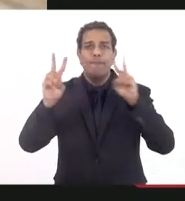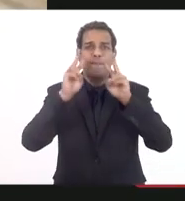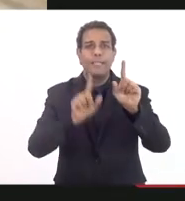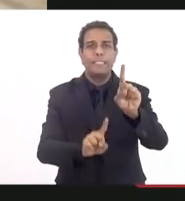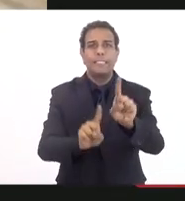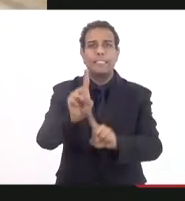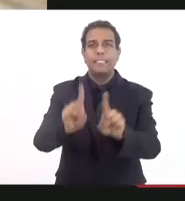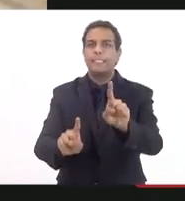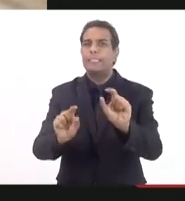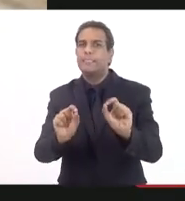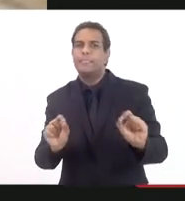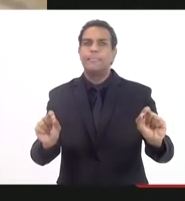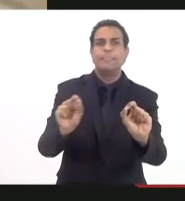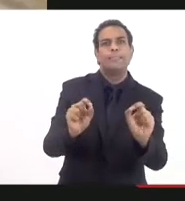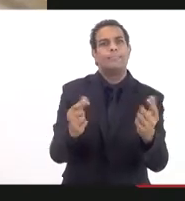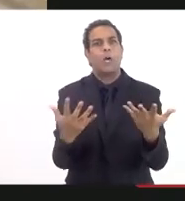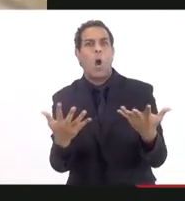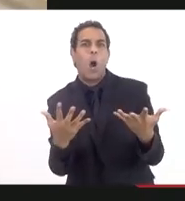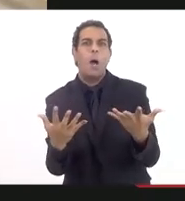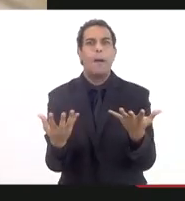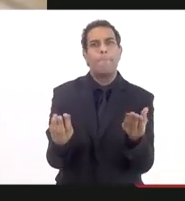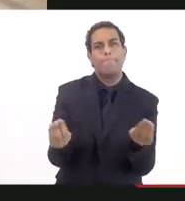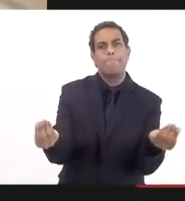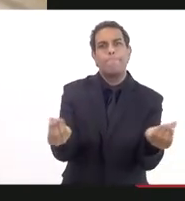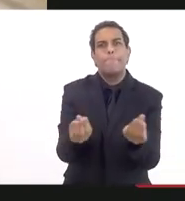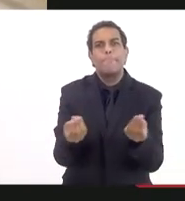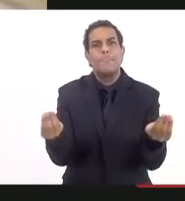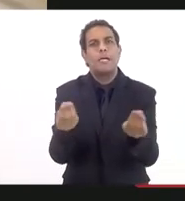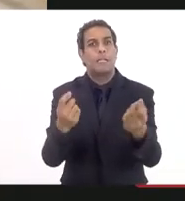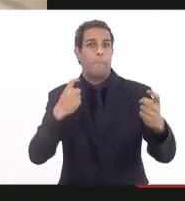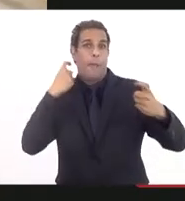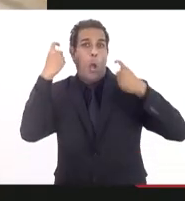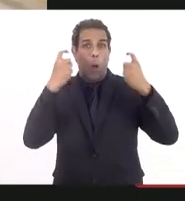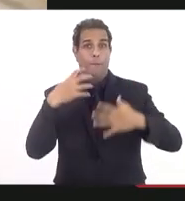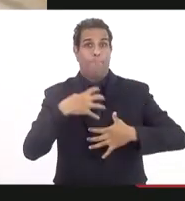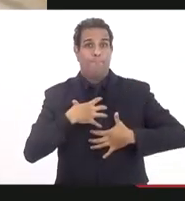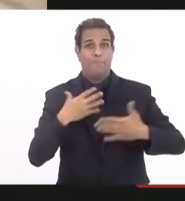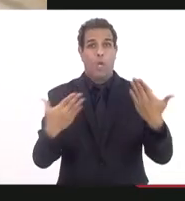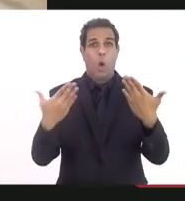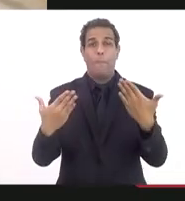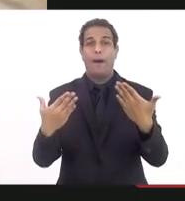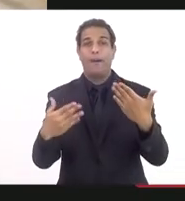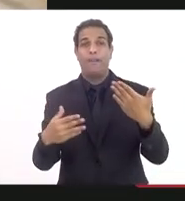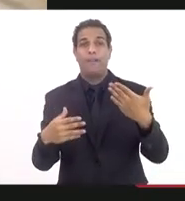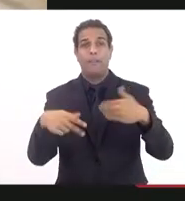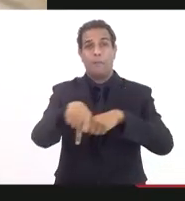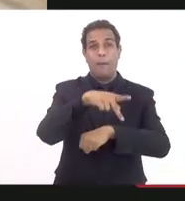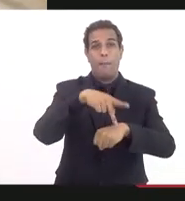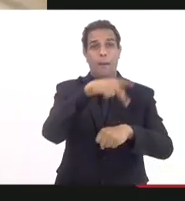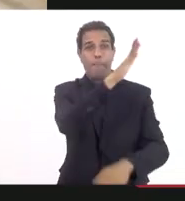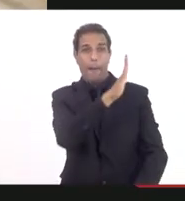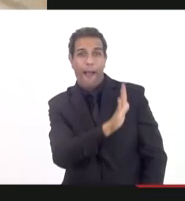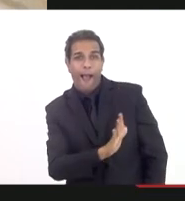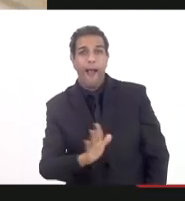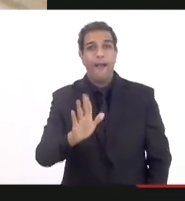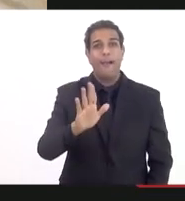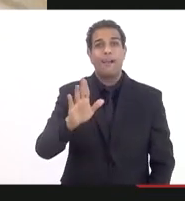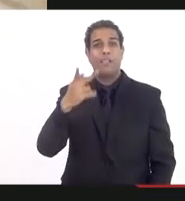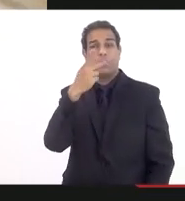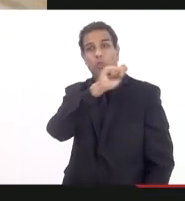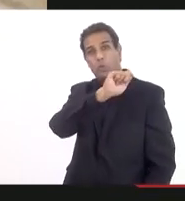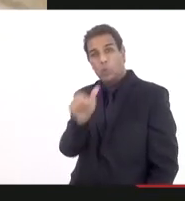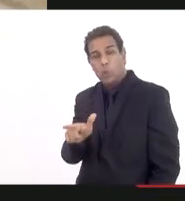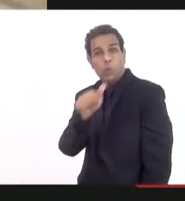São indicadores muito, muito preocupantes quando comparado ao Brasil, e, infelizmente, é uma causa de